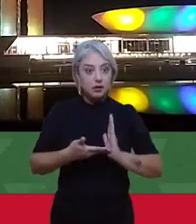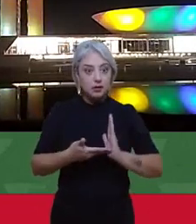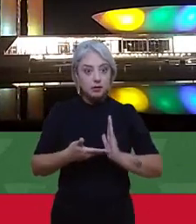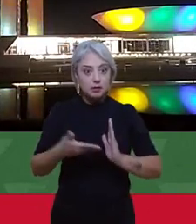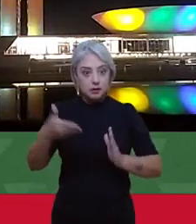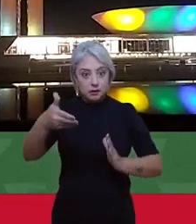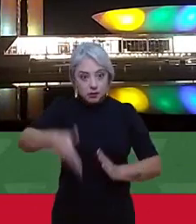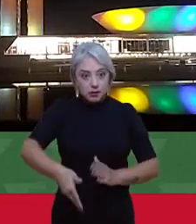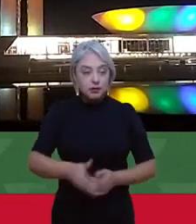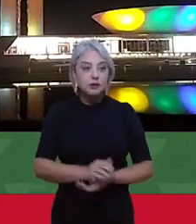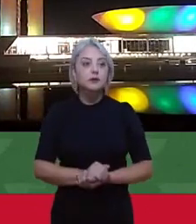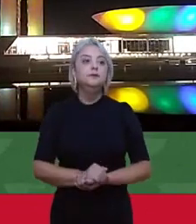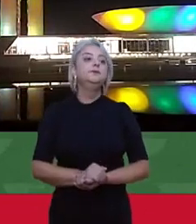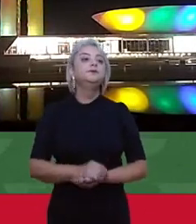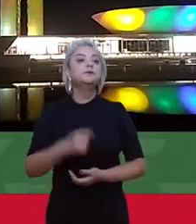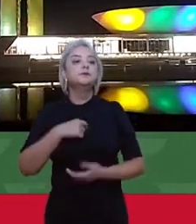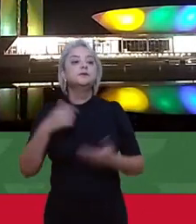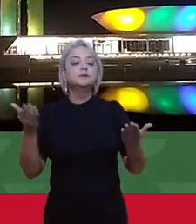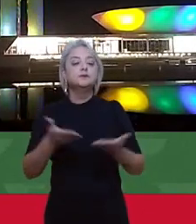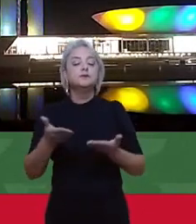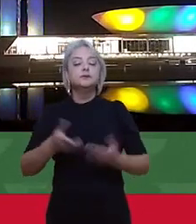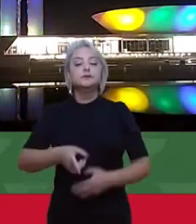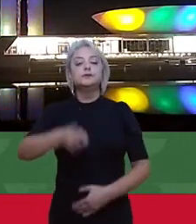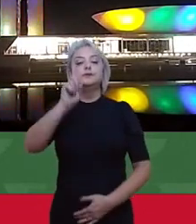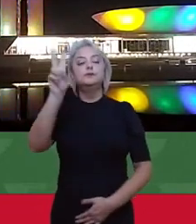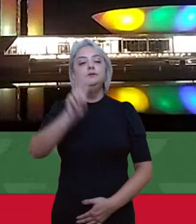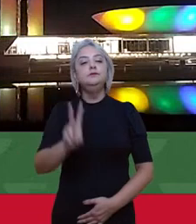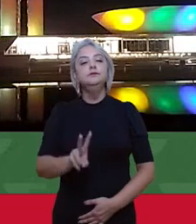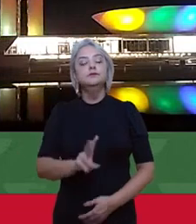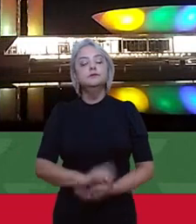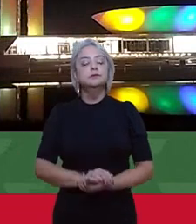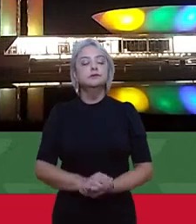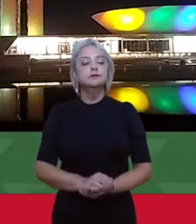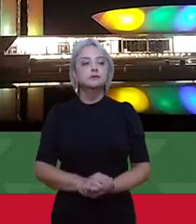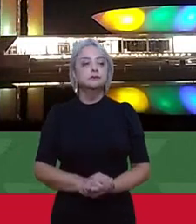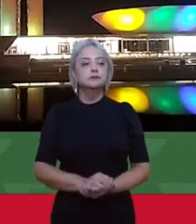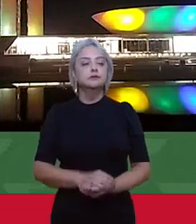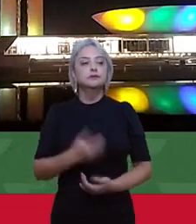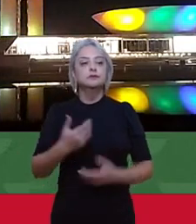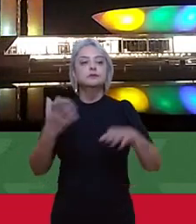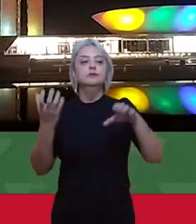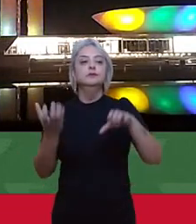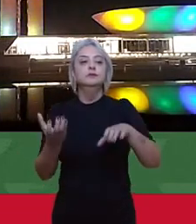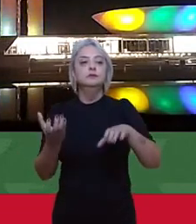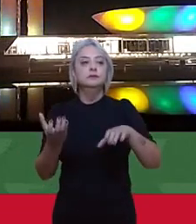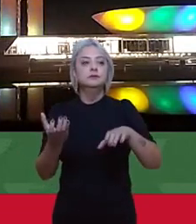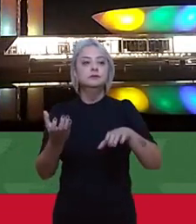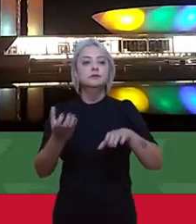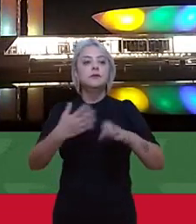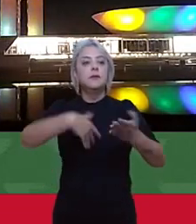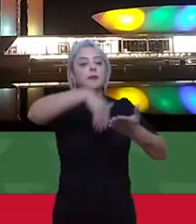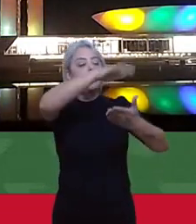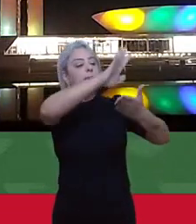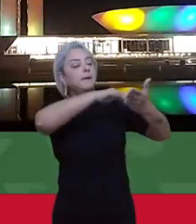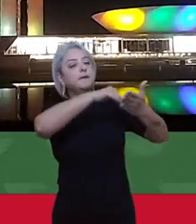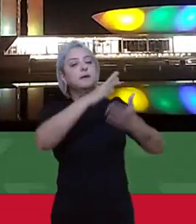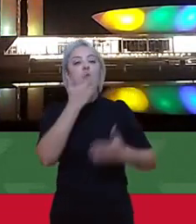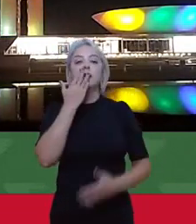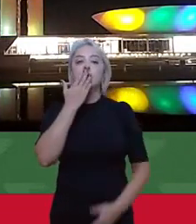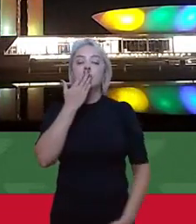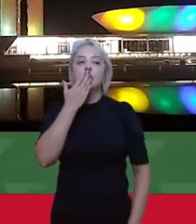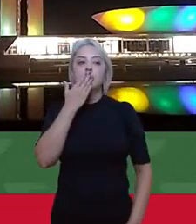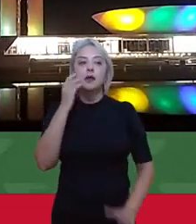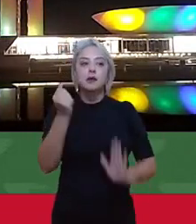Deputados. E hoje é a primeira vez que o Congresso Nacional está pintado com essas cores,